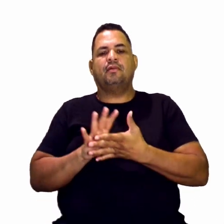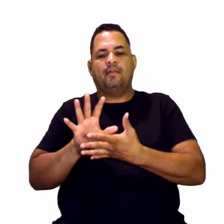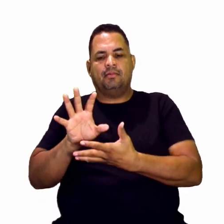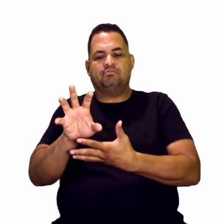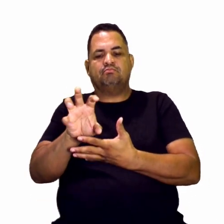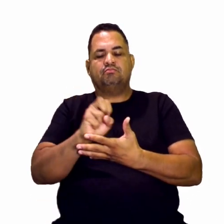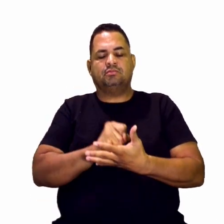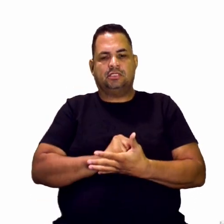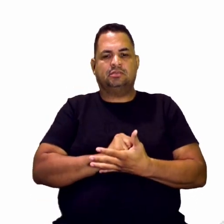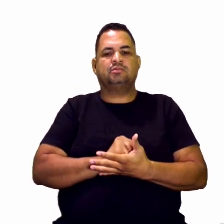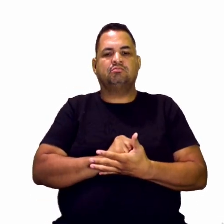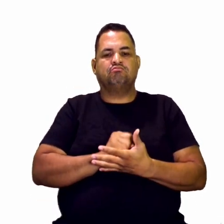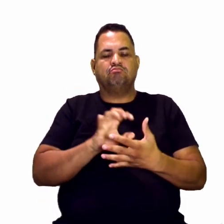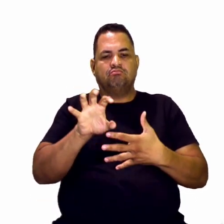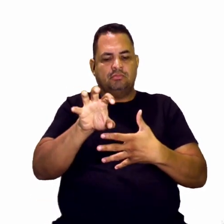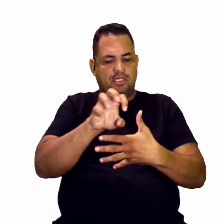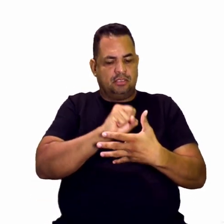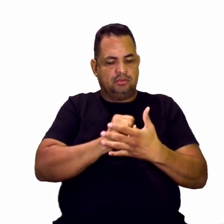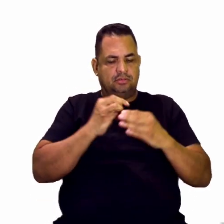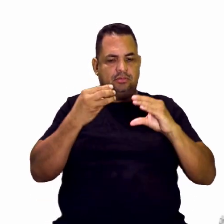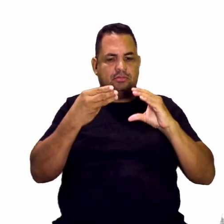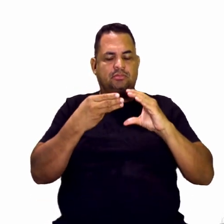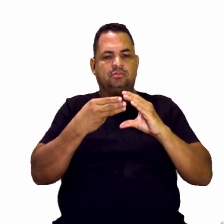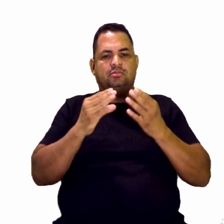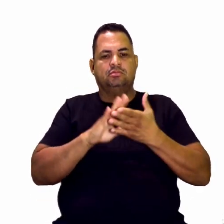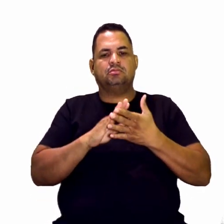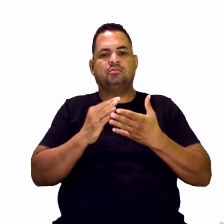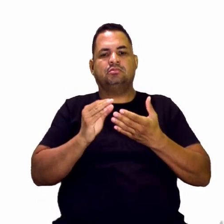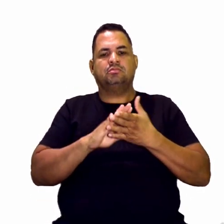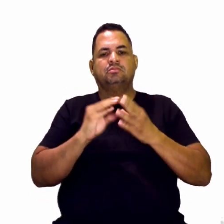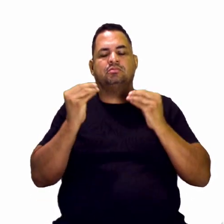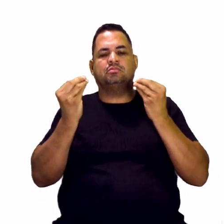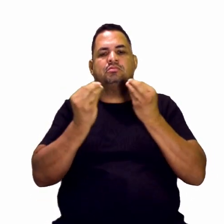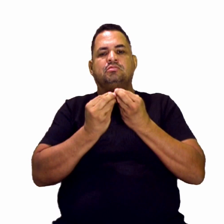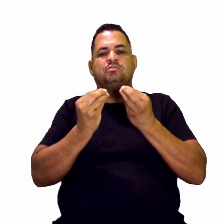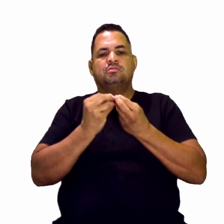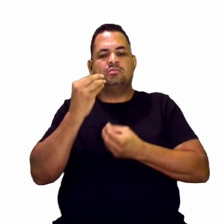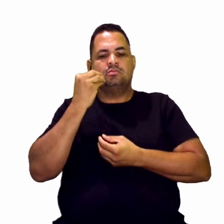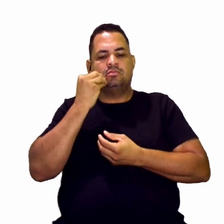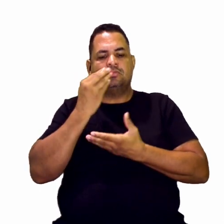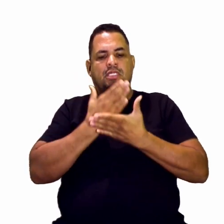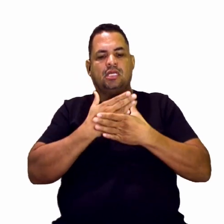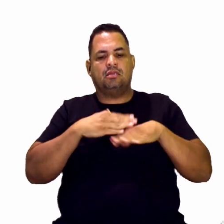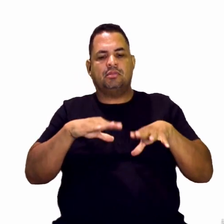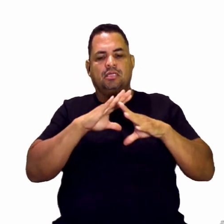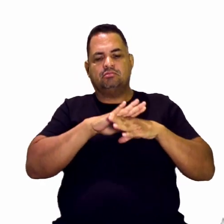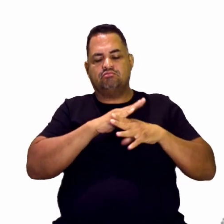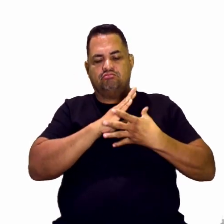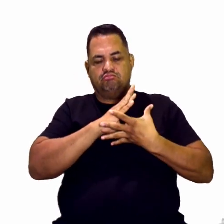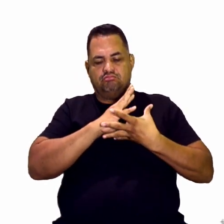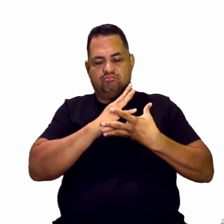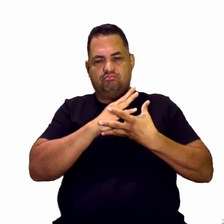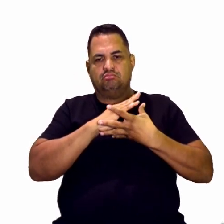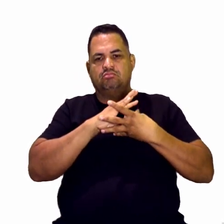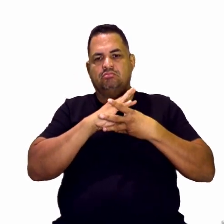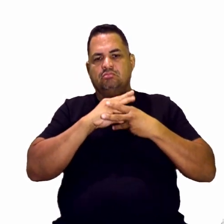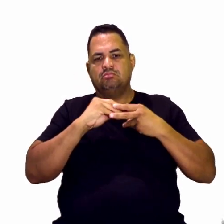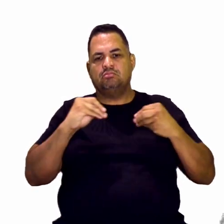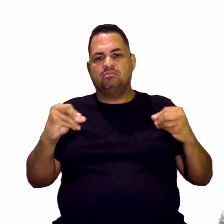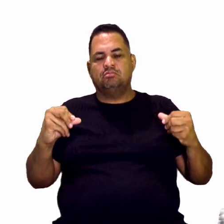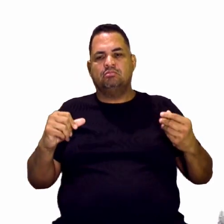moléculas de veneno, que são moléculas líquidas, e fazendo a mesma coisa, tentando inutilizar, destruir essas